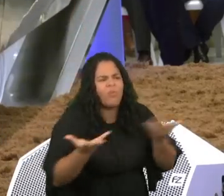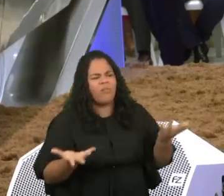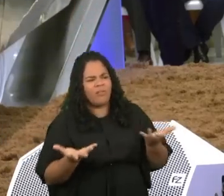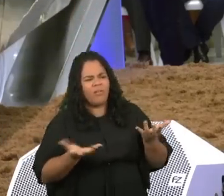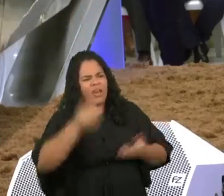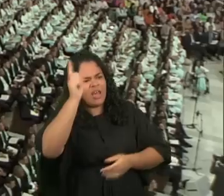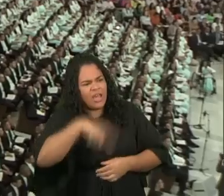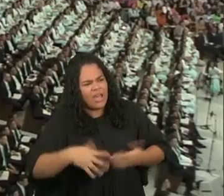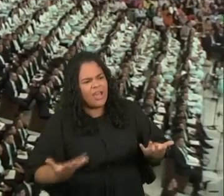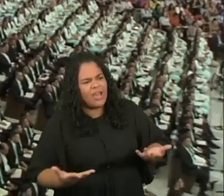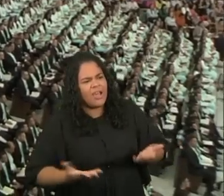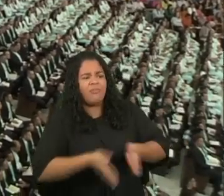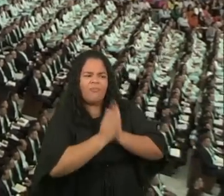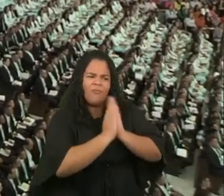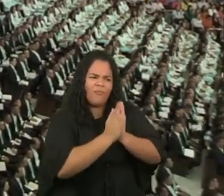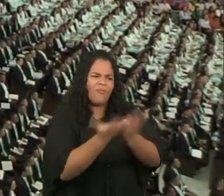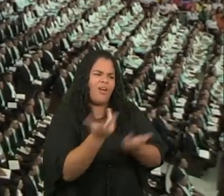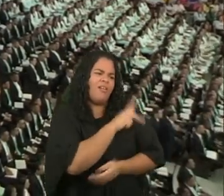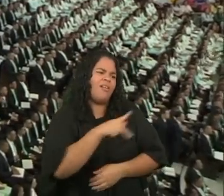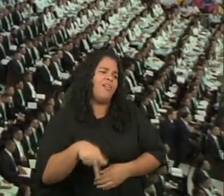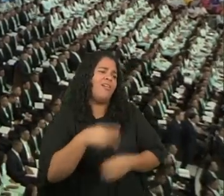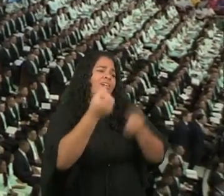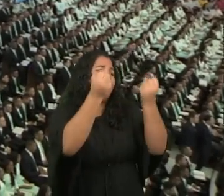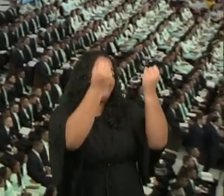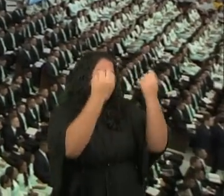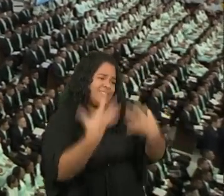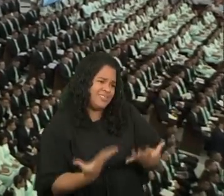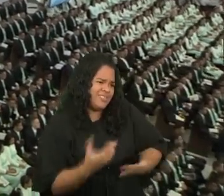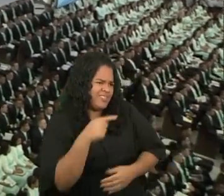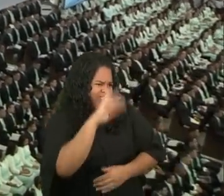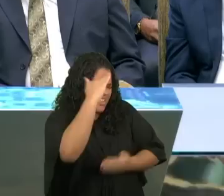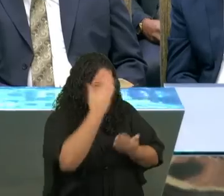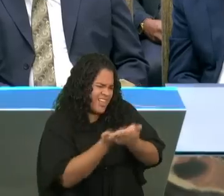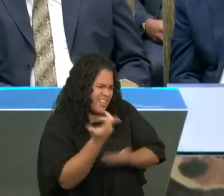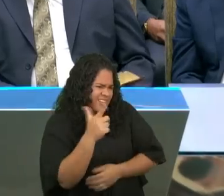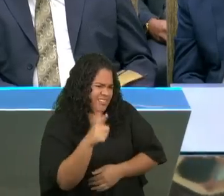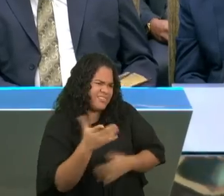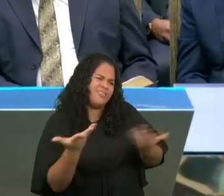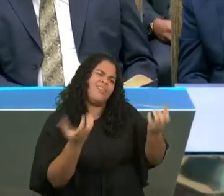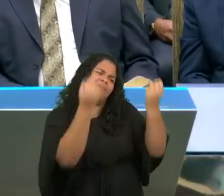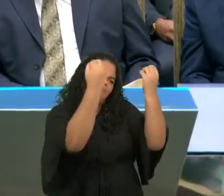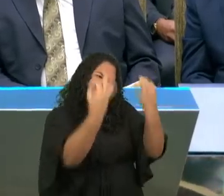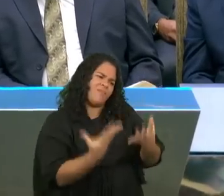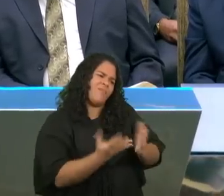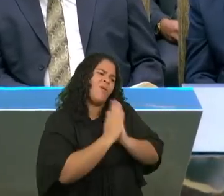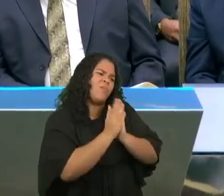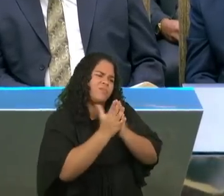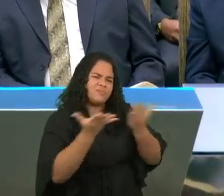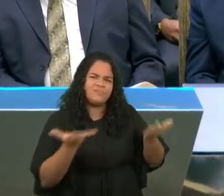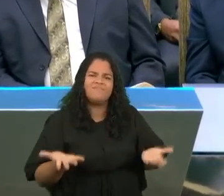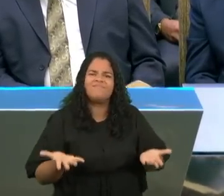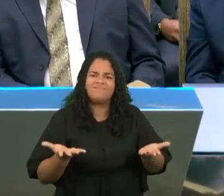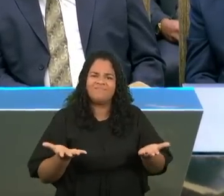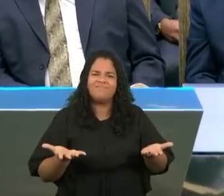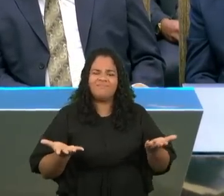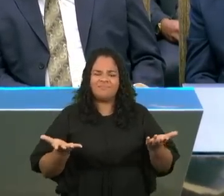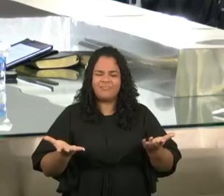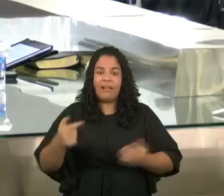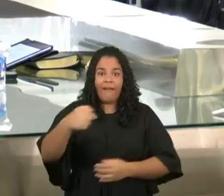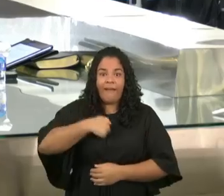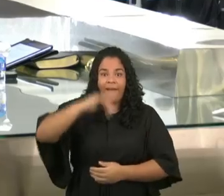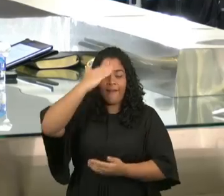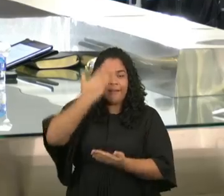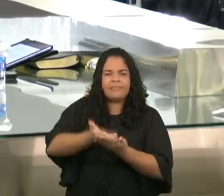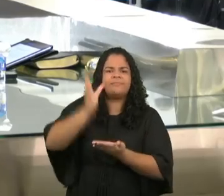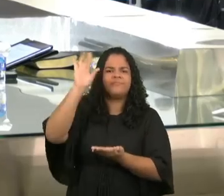Me explica, professor ateu. Eu quero te dizer uma coisa hoje aqui. Eu creio, que a ciência